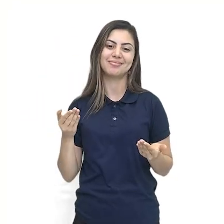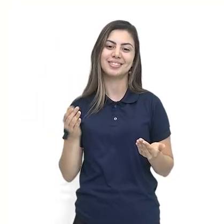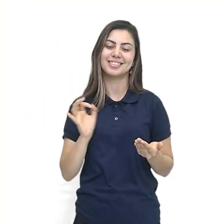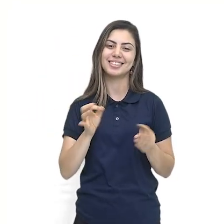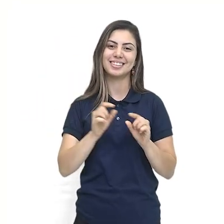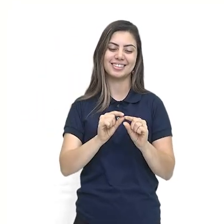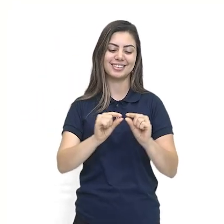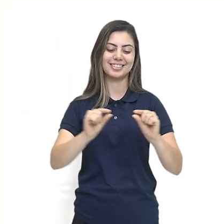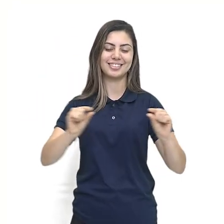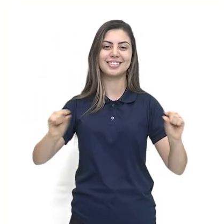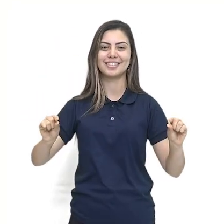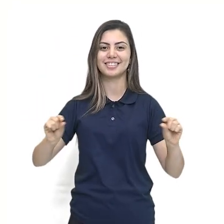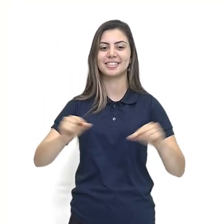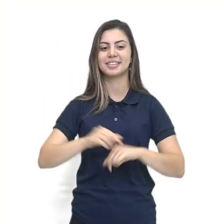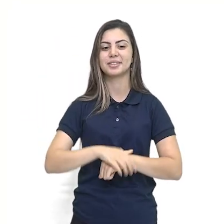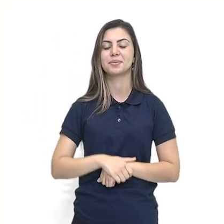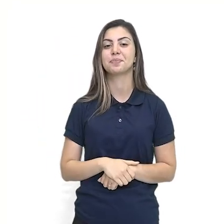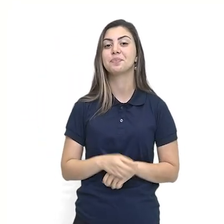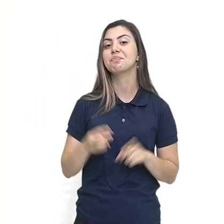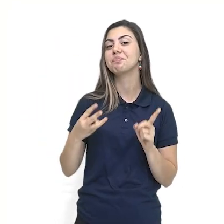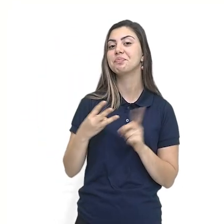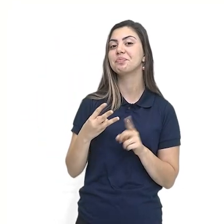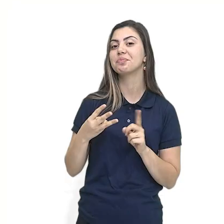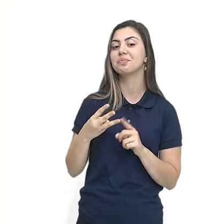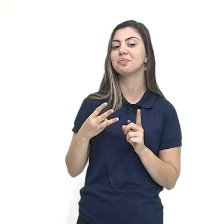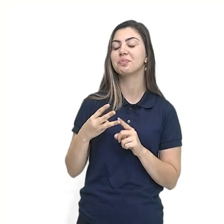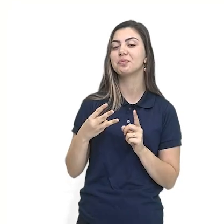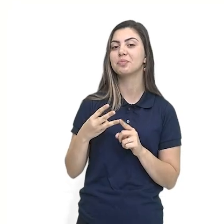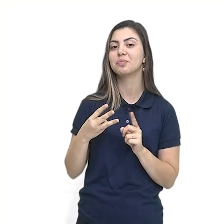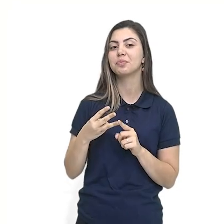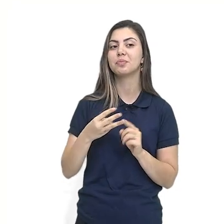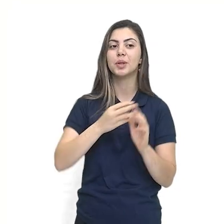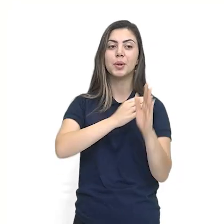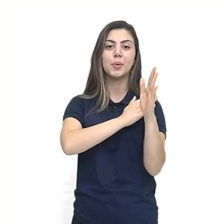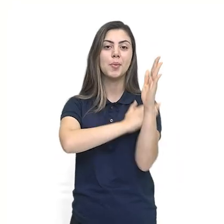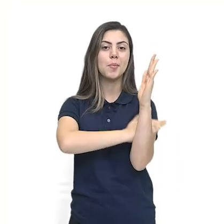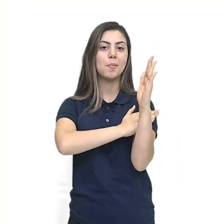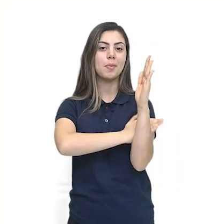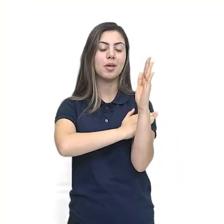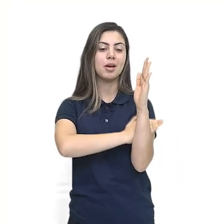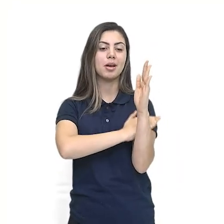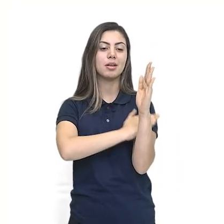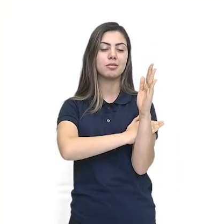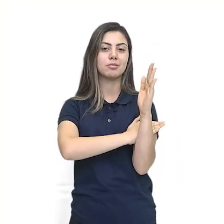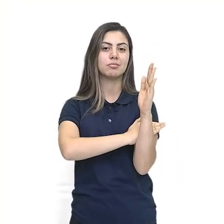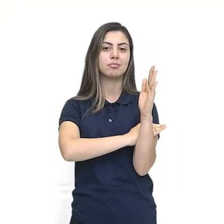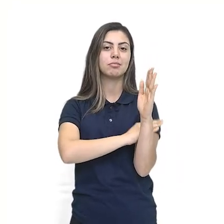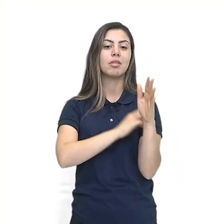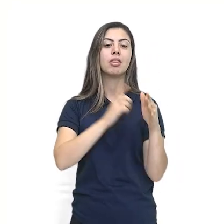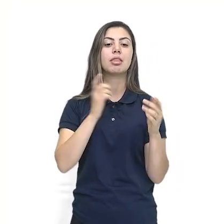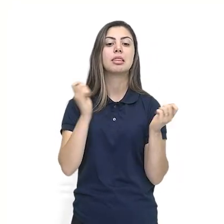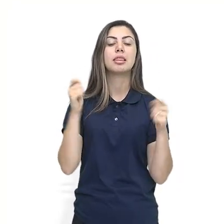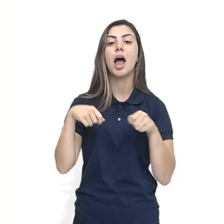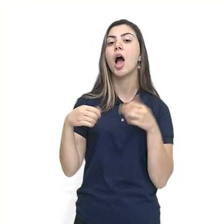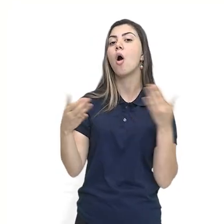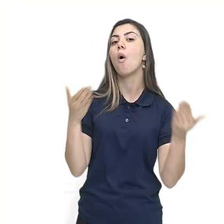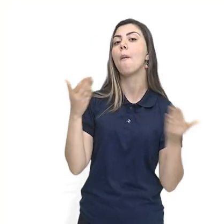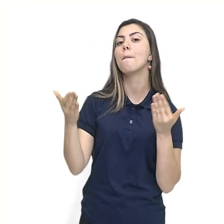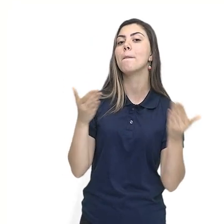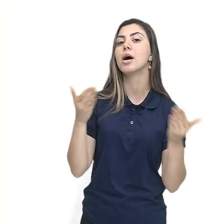da ideia de reta. E do plano, né, eu posso dizer que